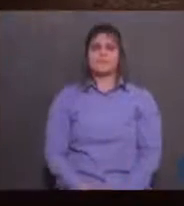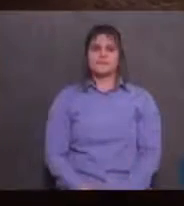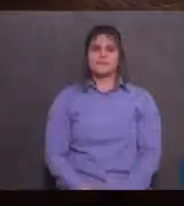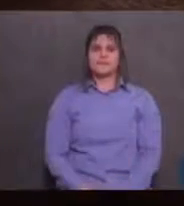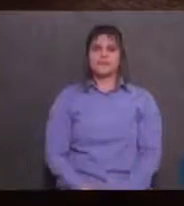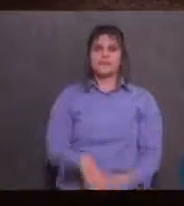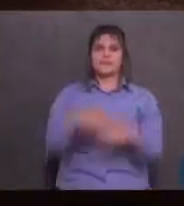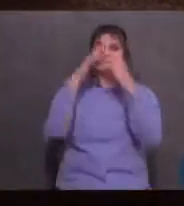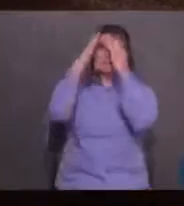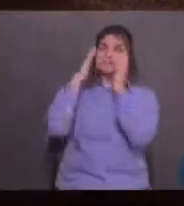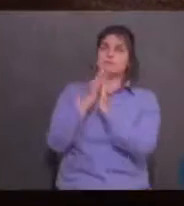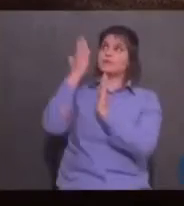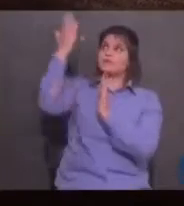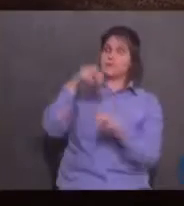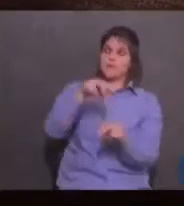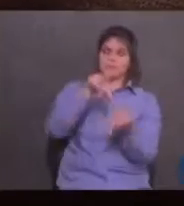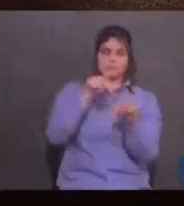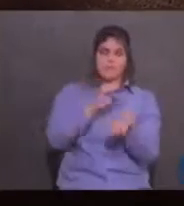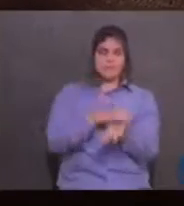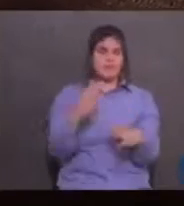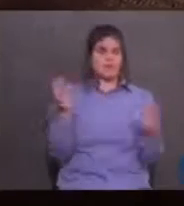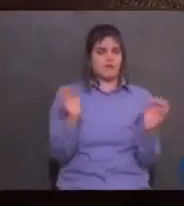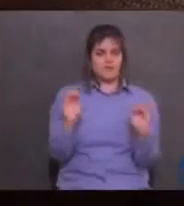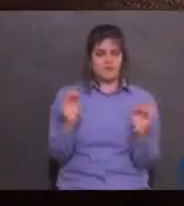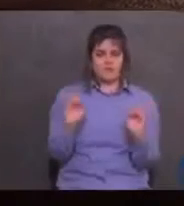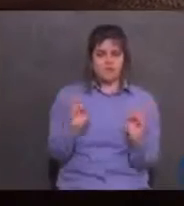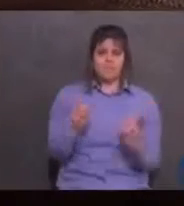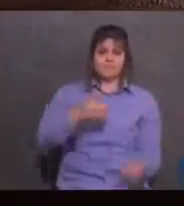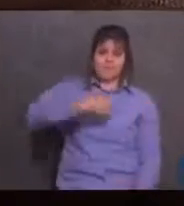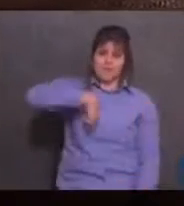Ó Maria concebida sem pecado,